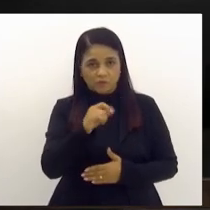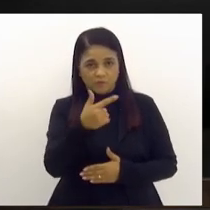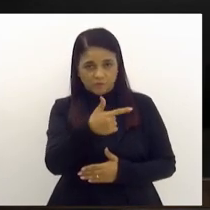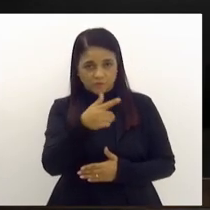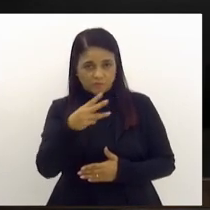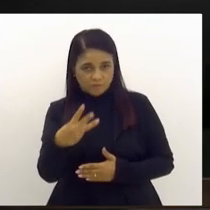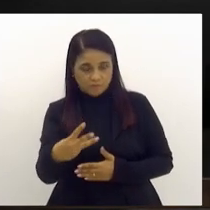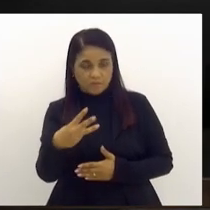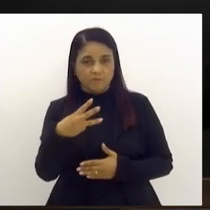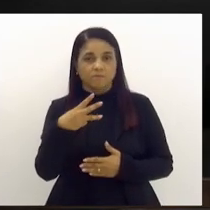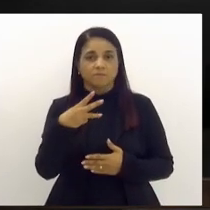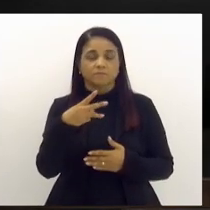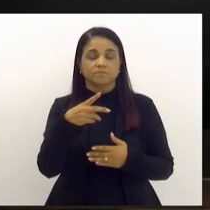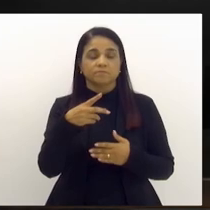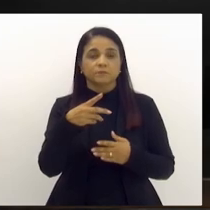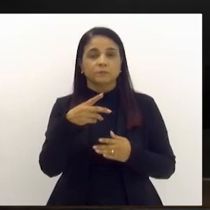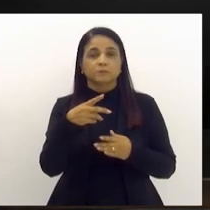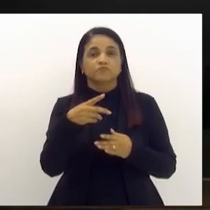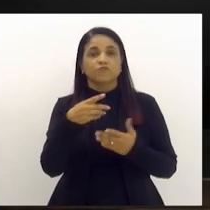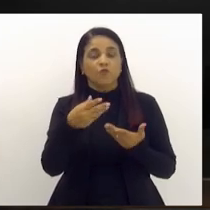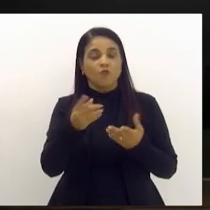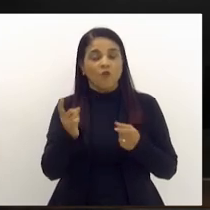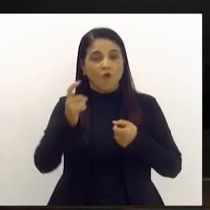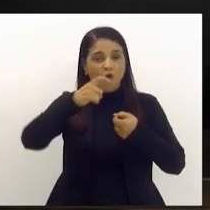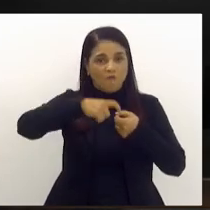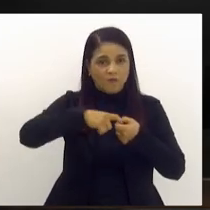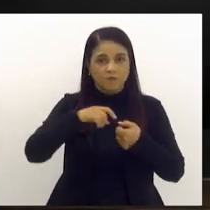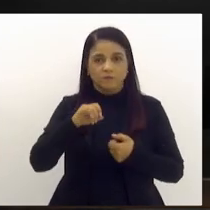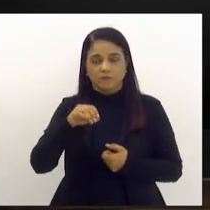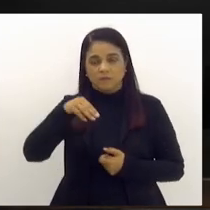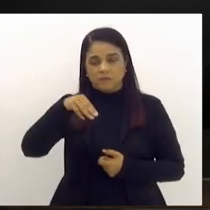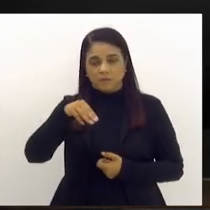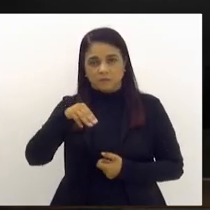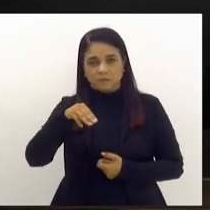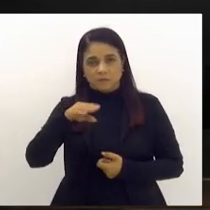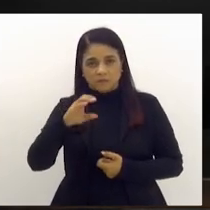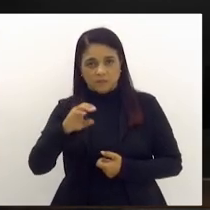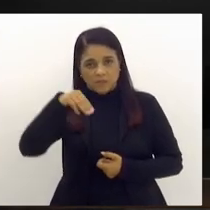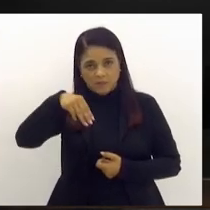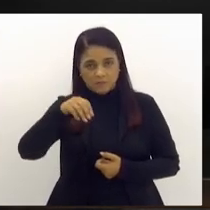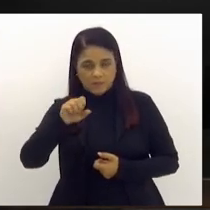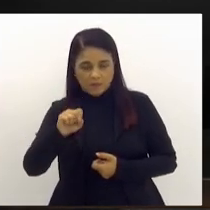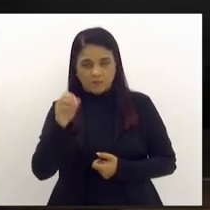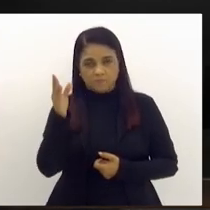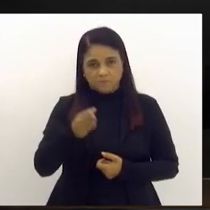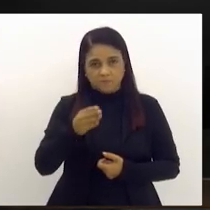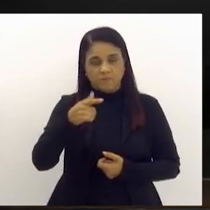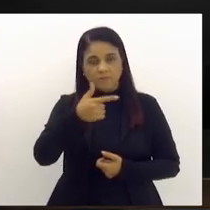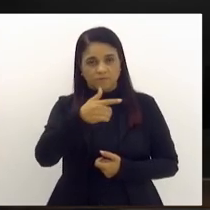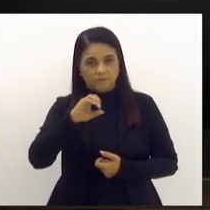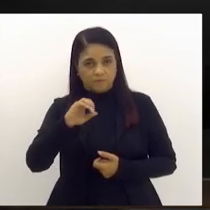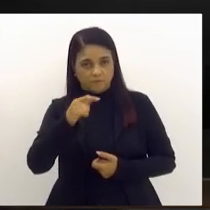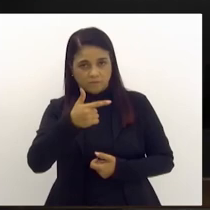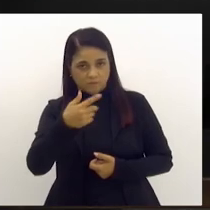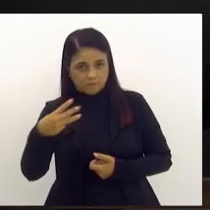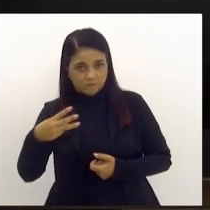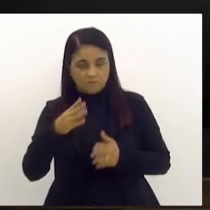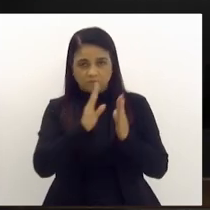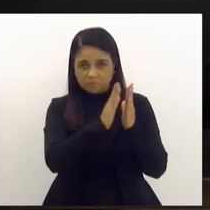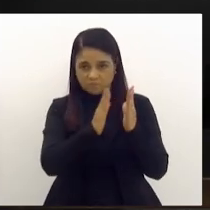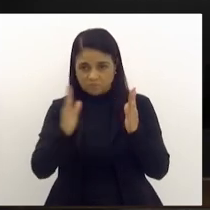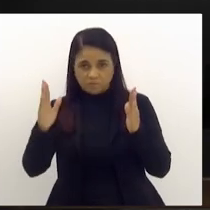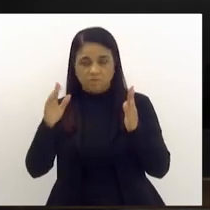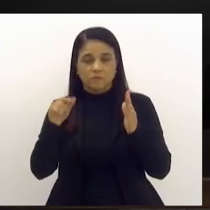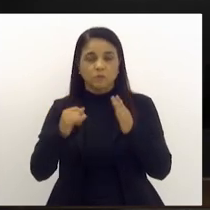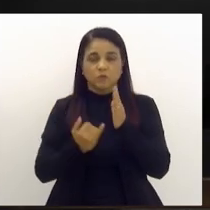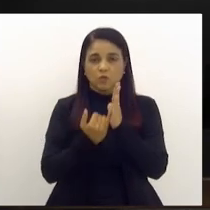2023, que internaliza o convênio ICMS 83/23, e prorroga o prazo da isenção